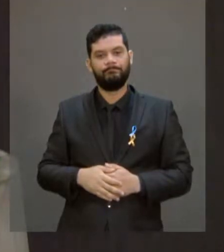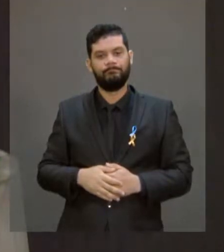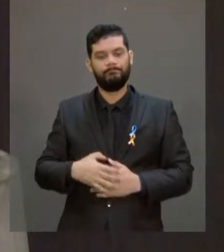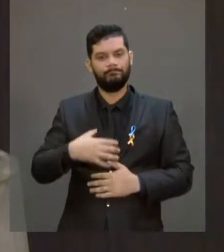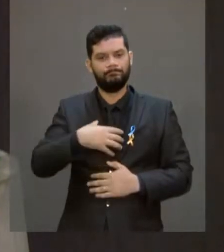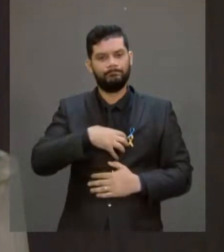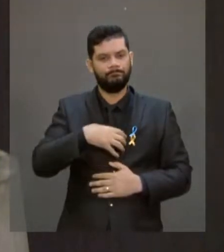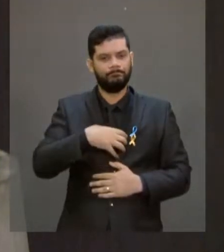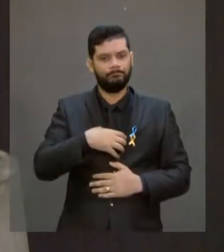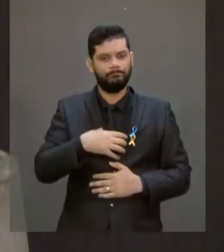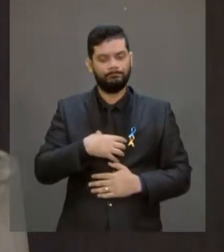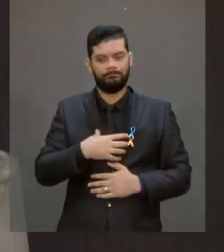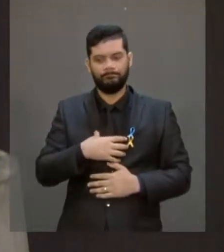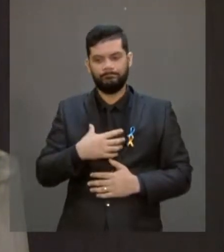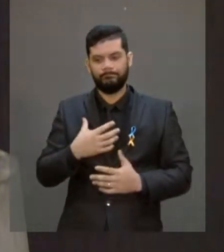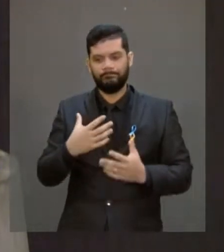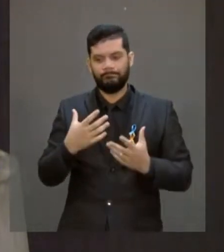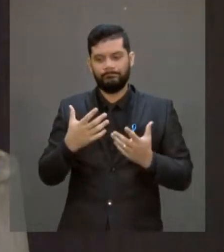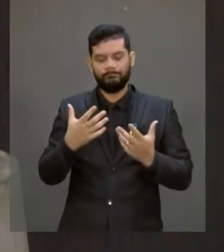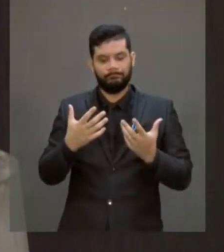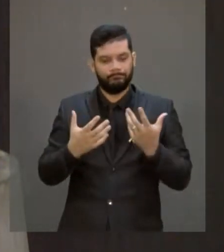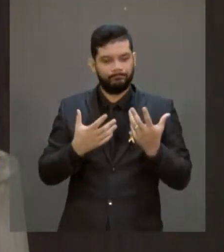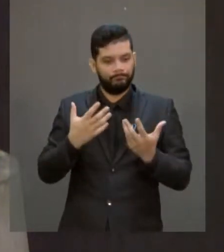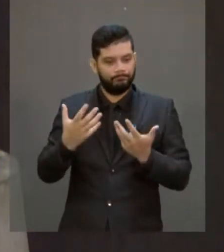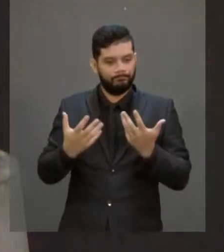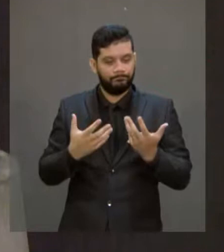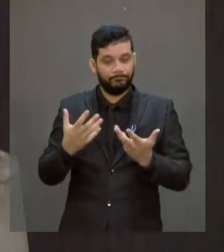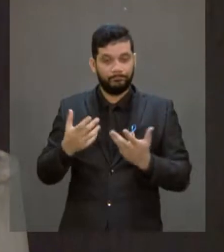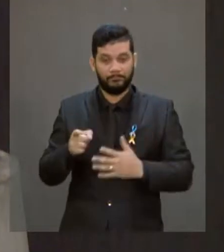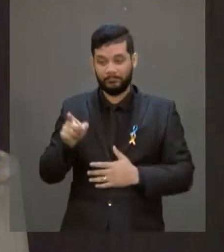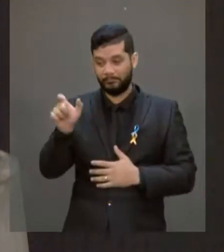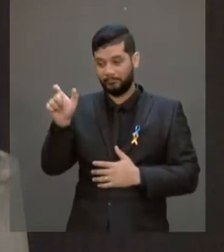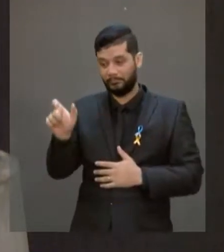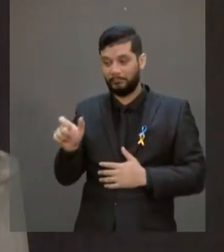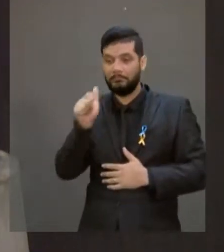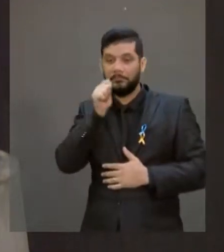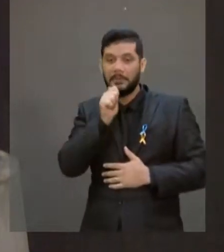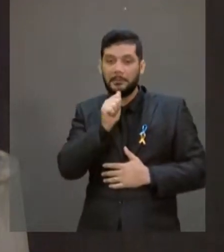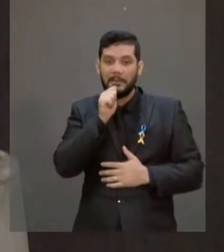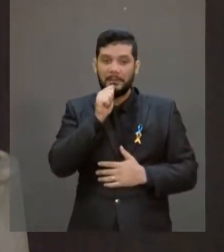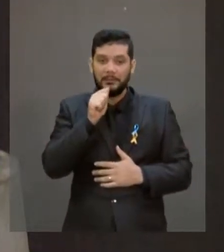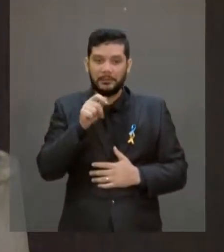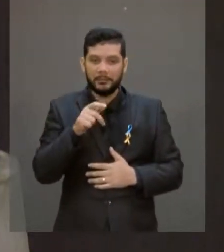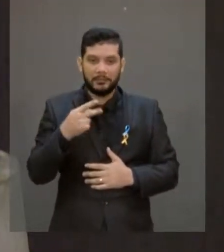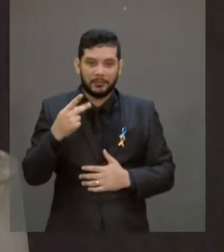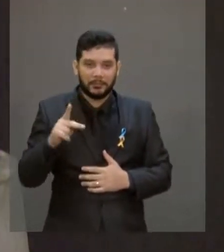sensação de tragédia. A mãe desse adolescente